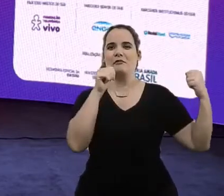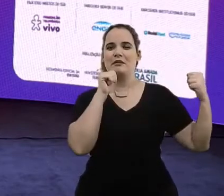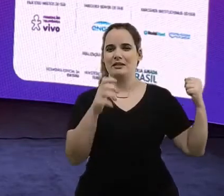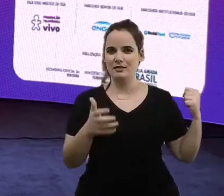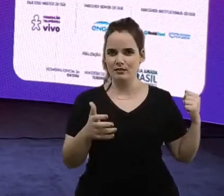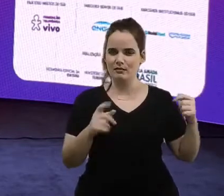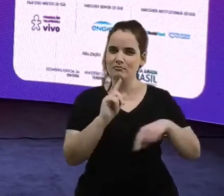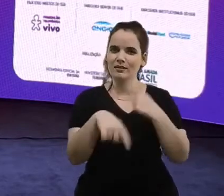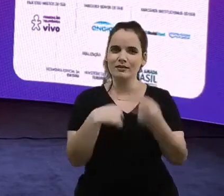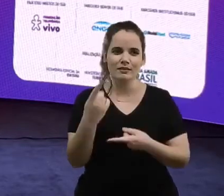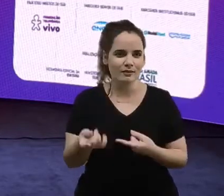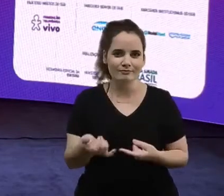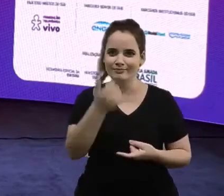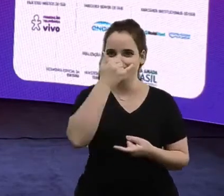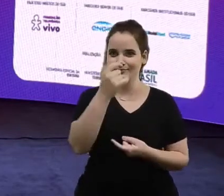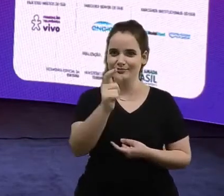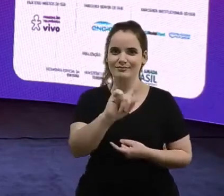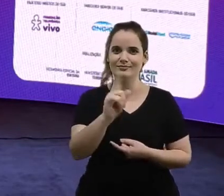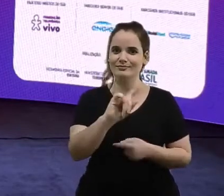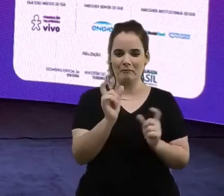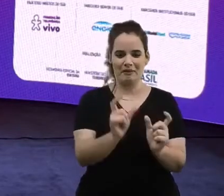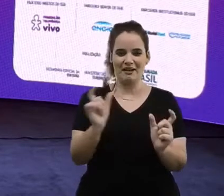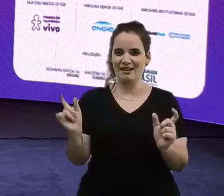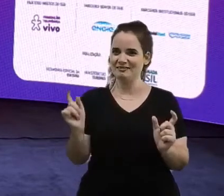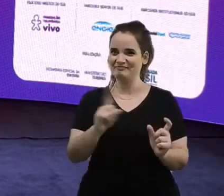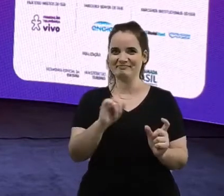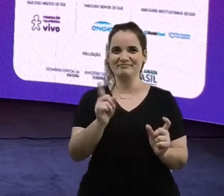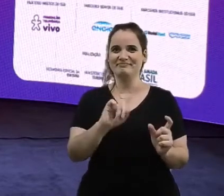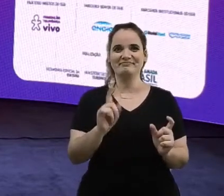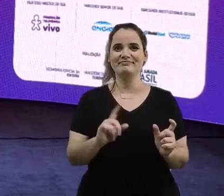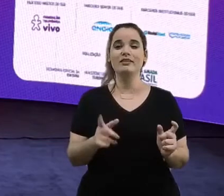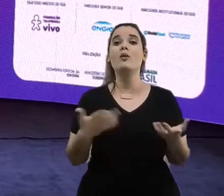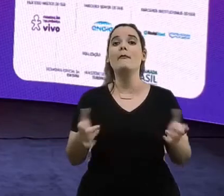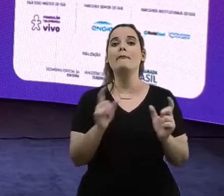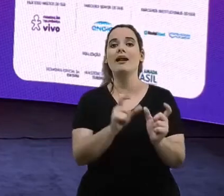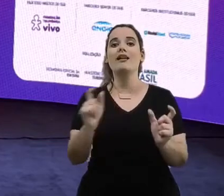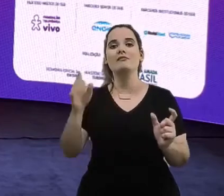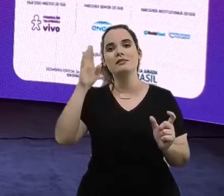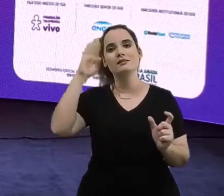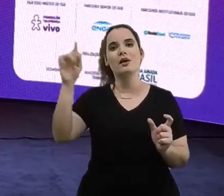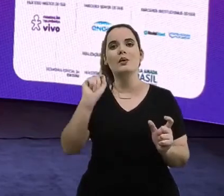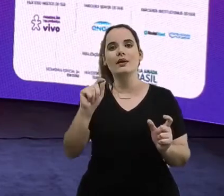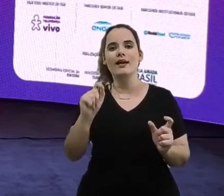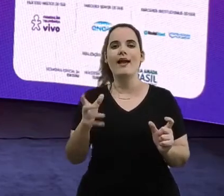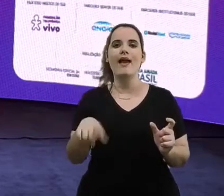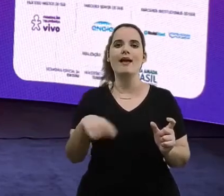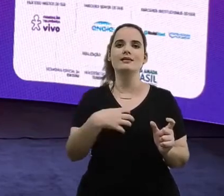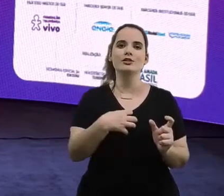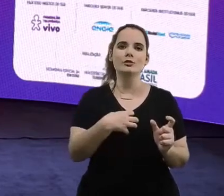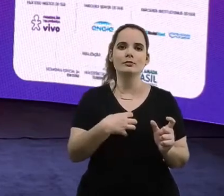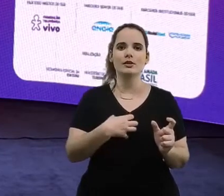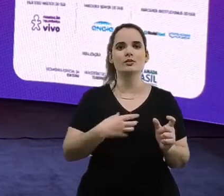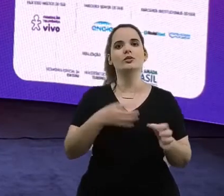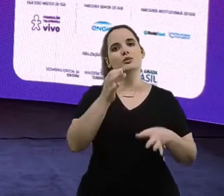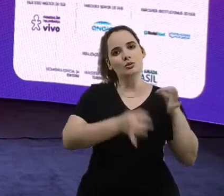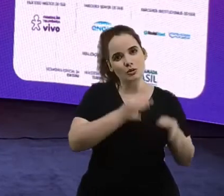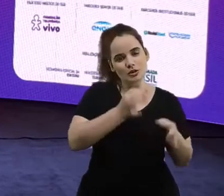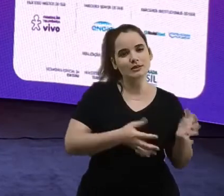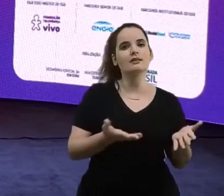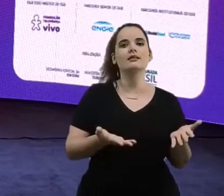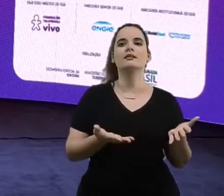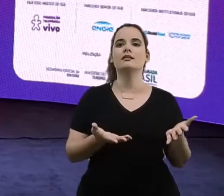gente viu que o que se relacionava mais eram sentimentos como justiça,